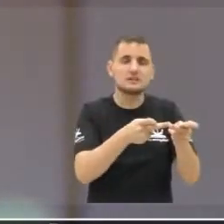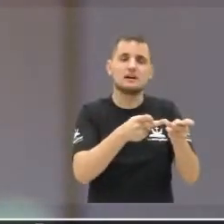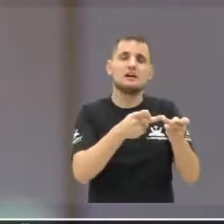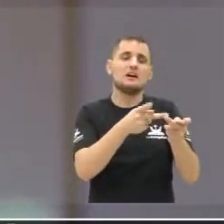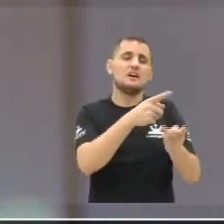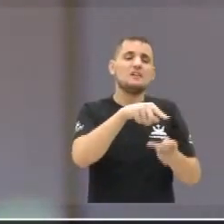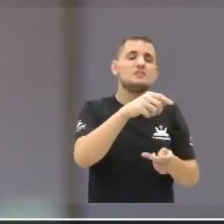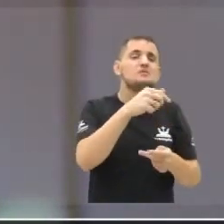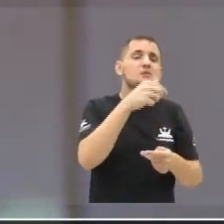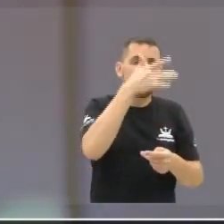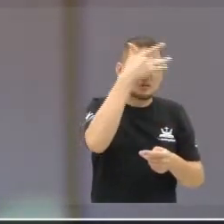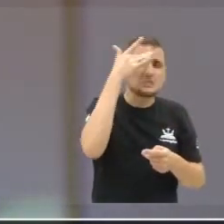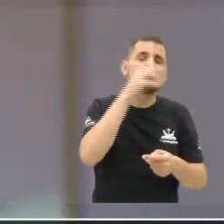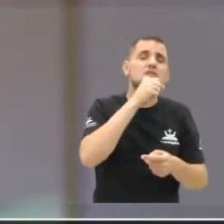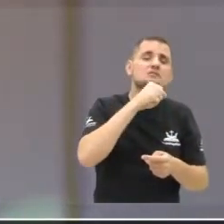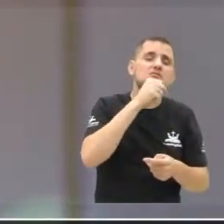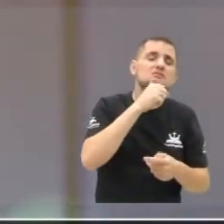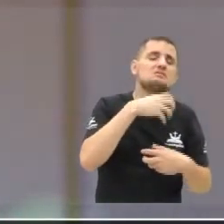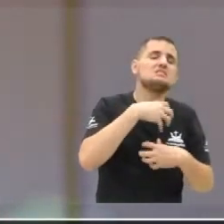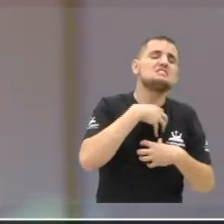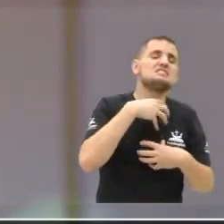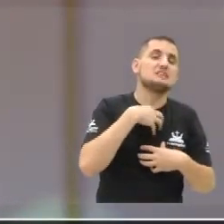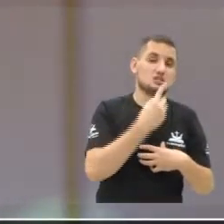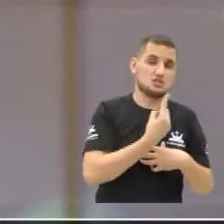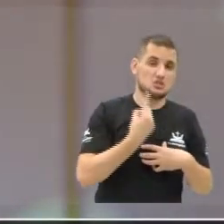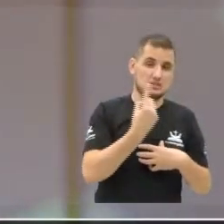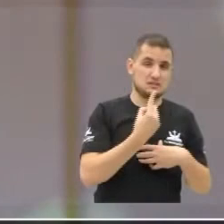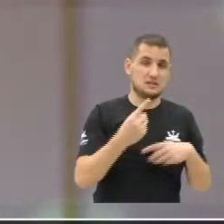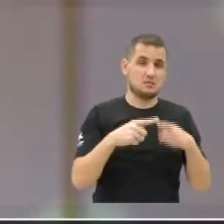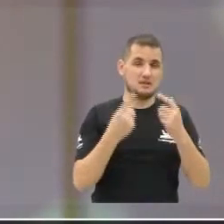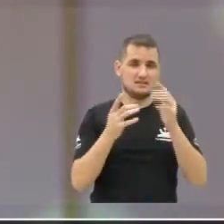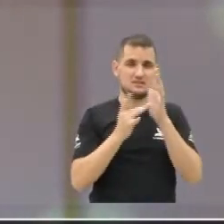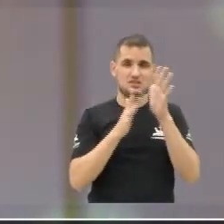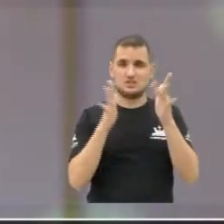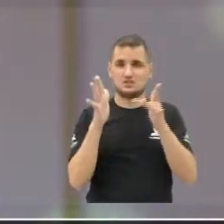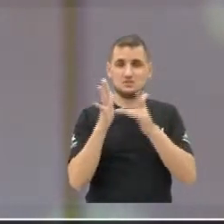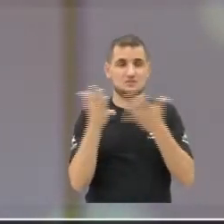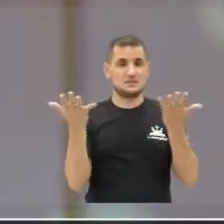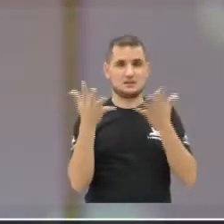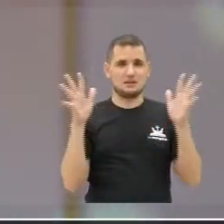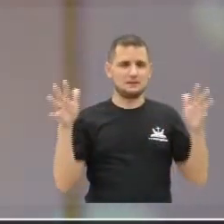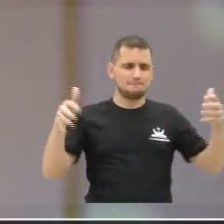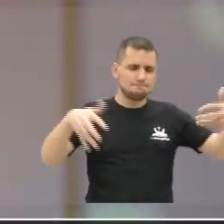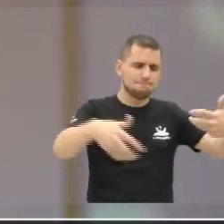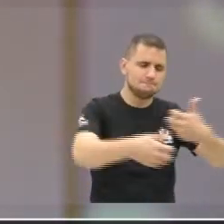Sinta que através dessa bênção do Santíssimo Sacramento,